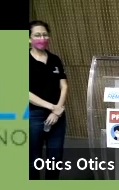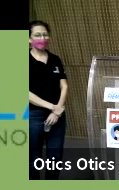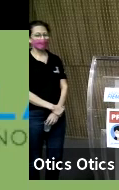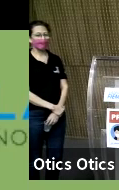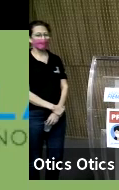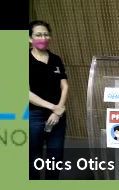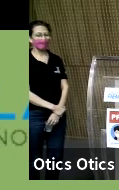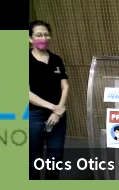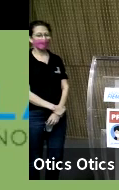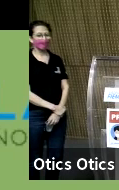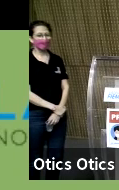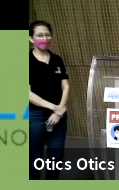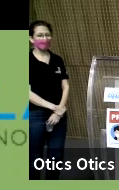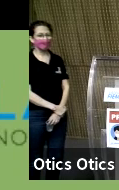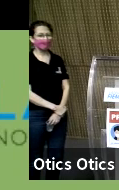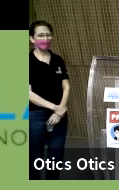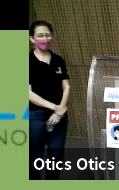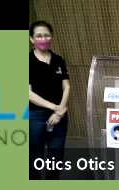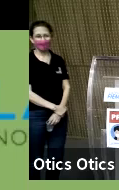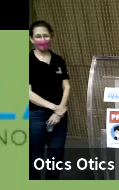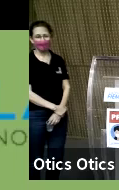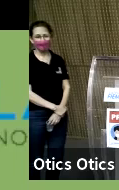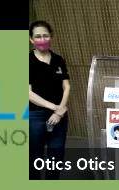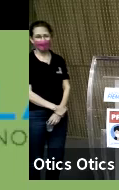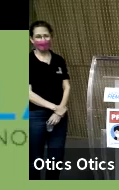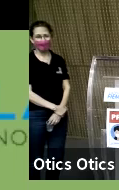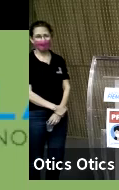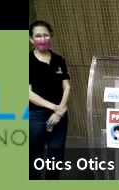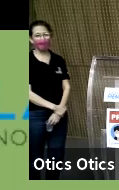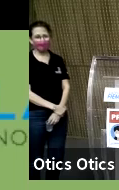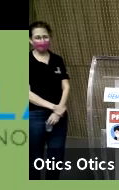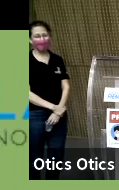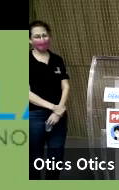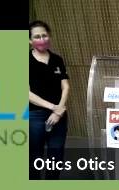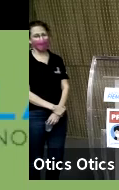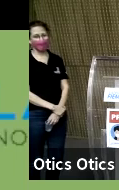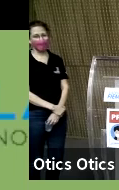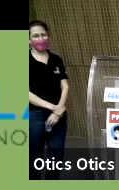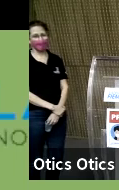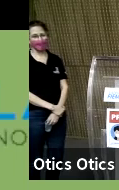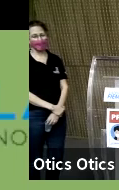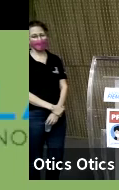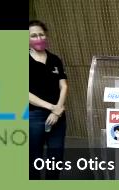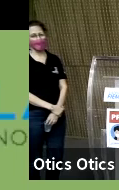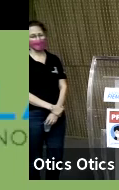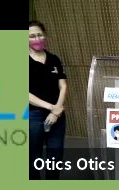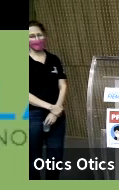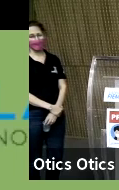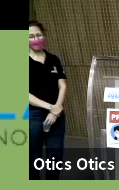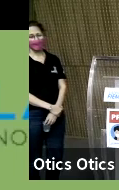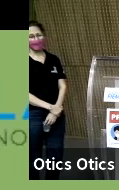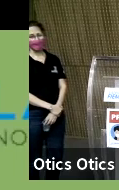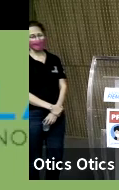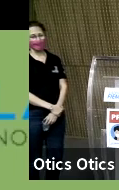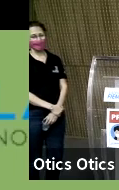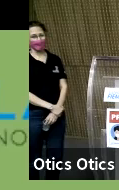São várias coisas, né? Eu não sei se vai ver para a Marta, que me falou da questão da torre, né? Aham, Marta. Eu já mandei para ela aqui, porque eu acho